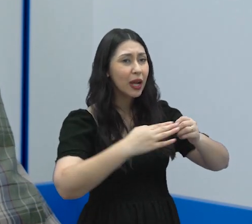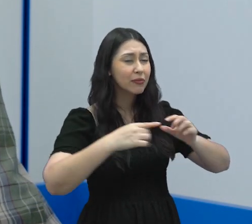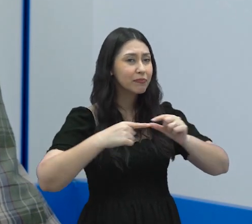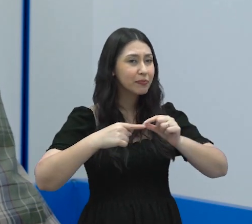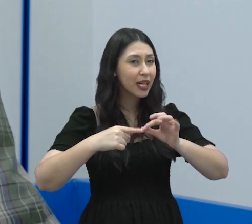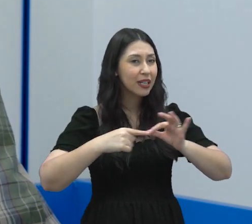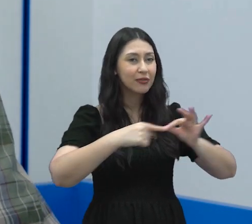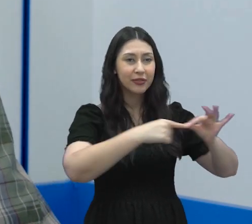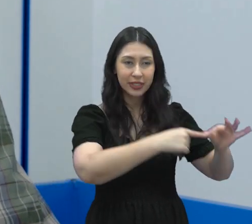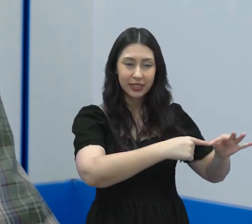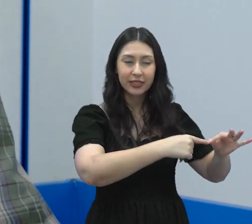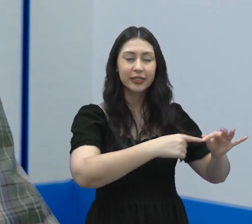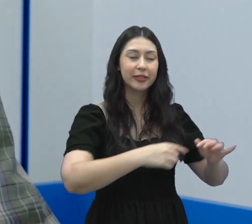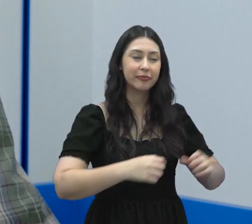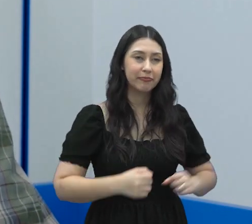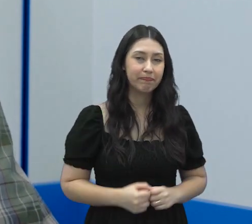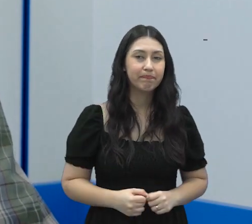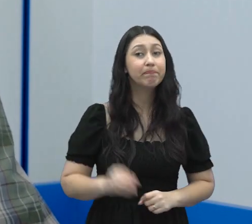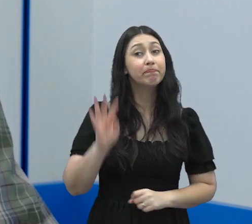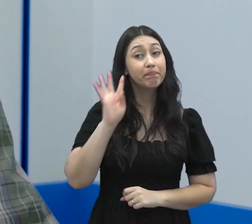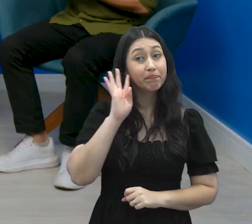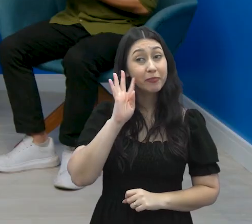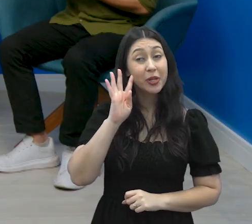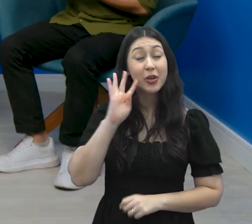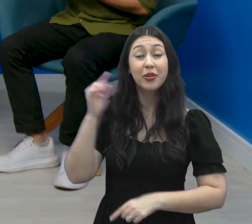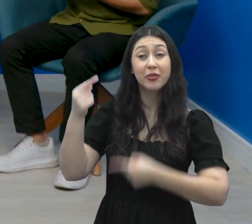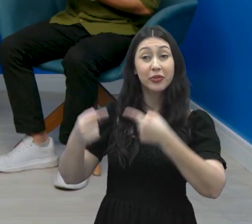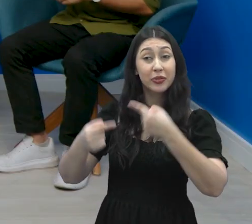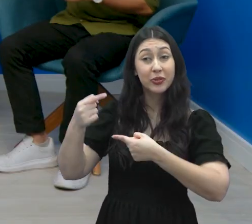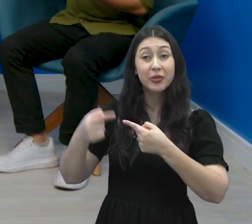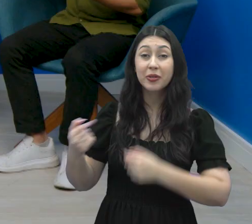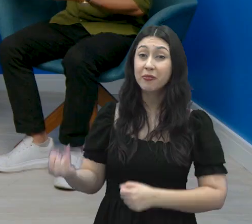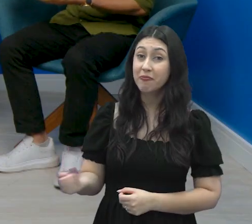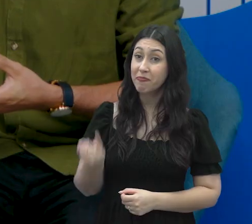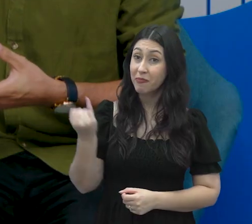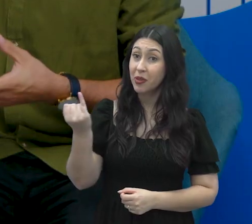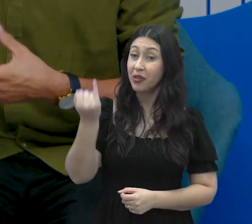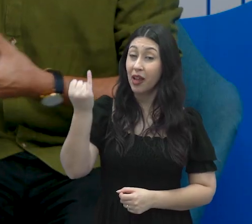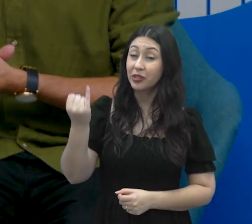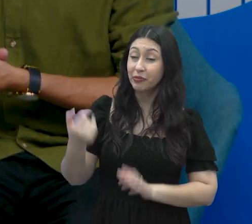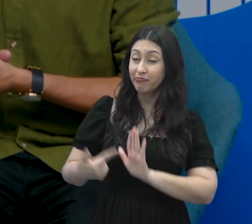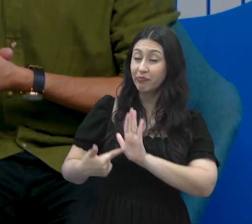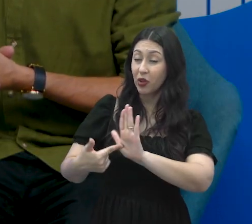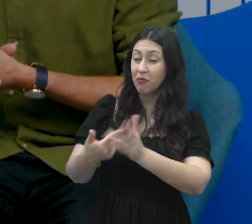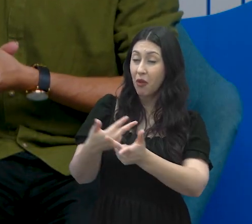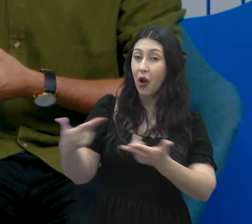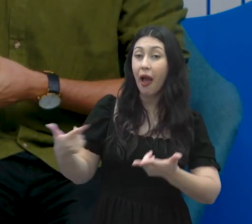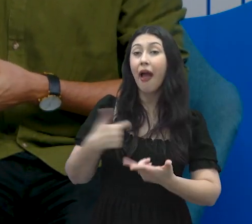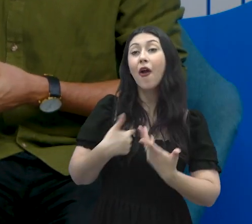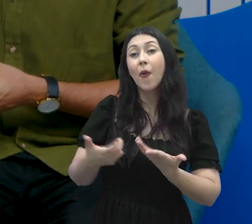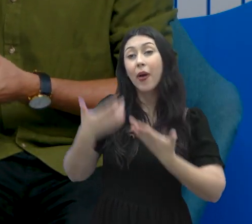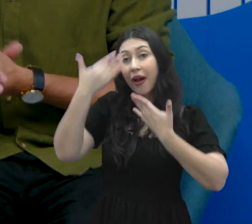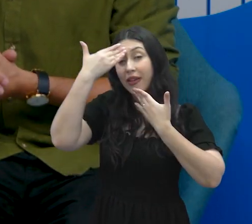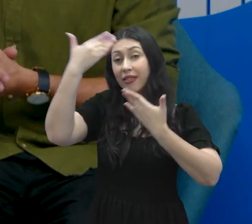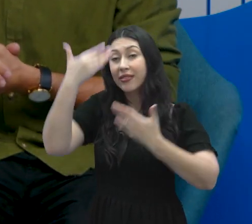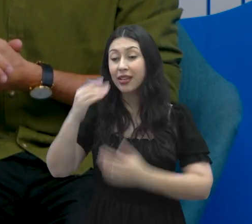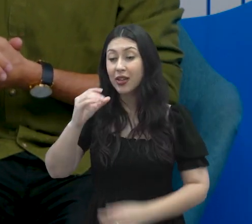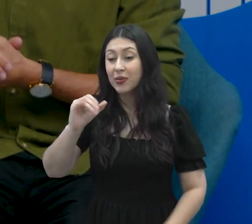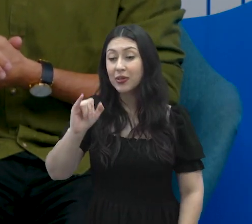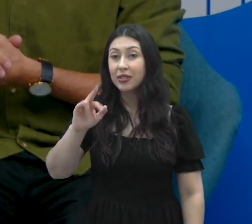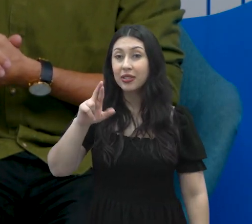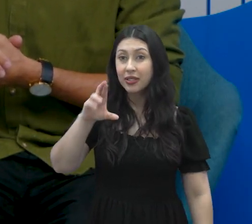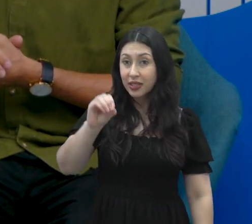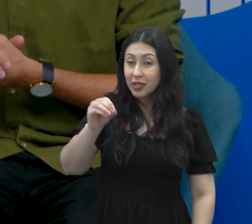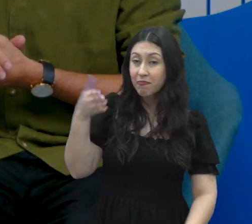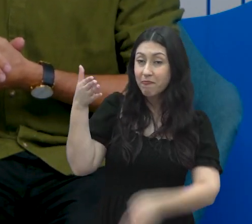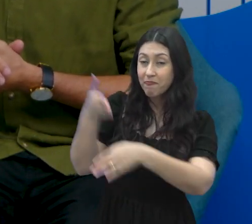de periferia para essa população. Legal, uma discussão muito importante a gente falar sobre tudo isso, né? Queria agradecer o Ciro